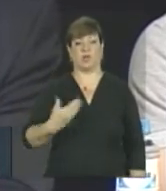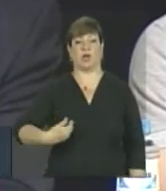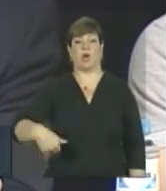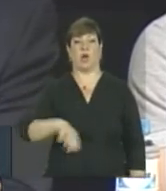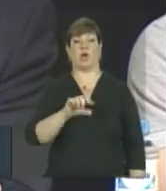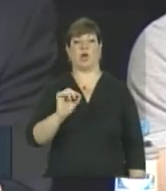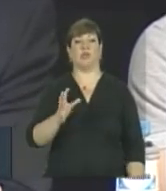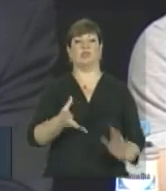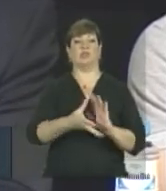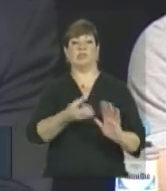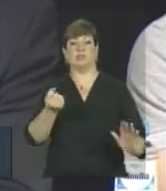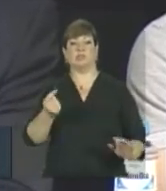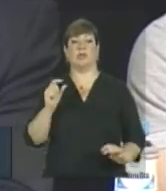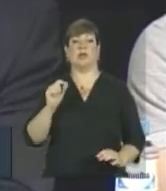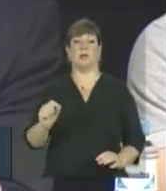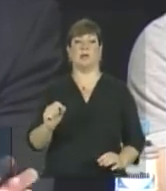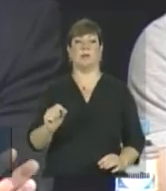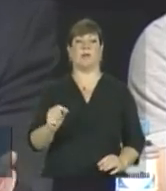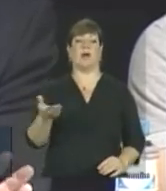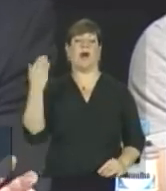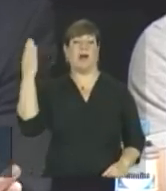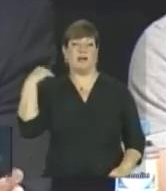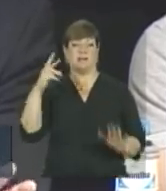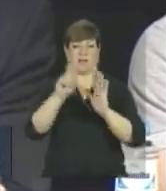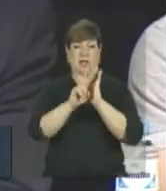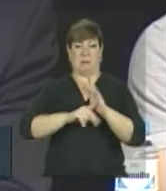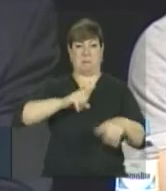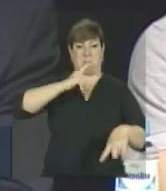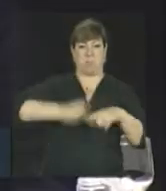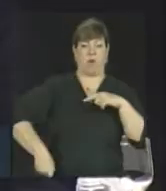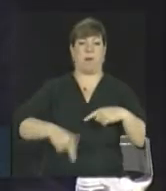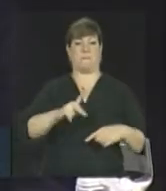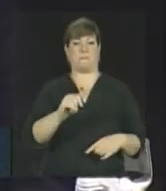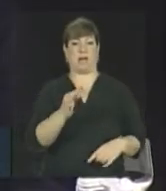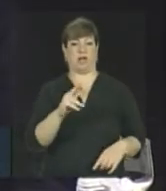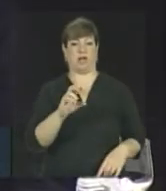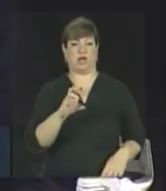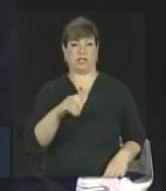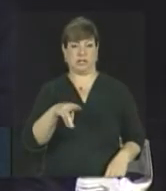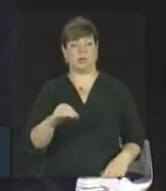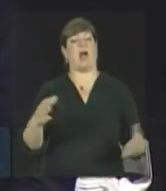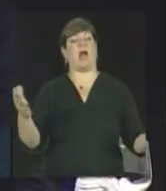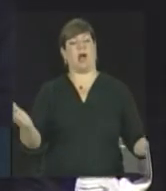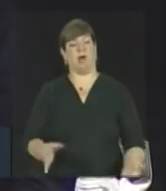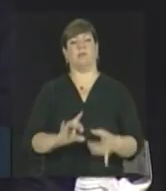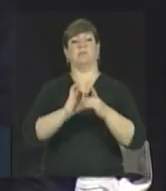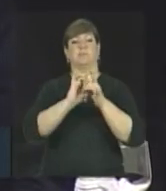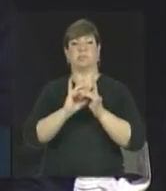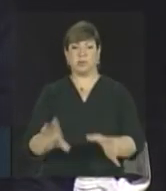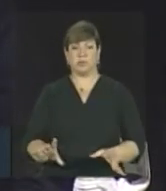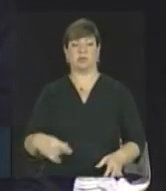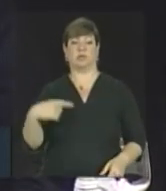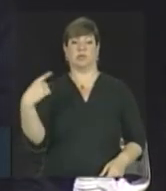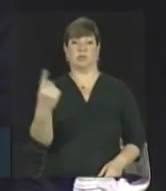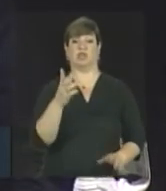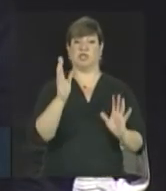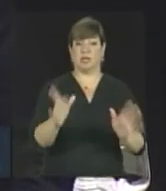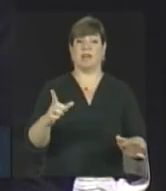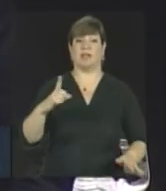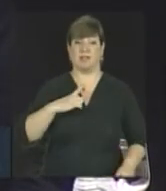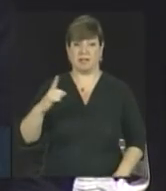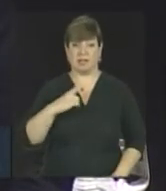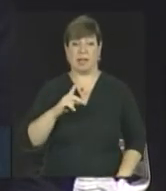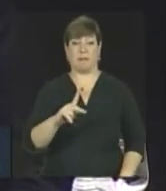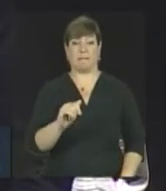restrição ao patrocínio. O programa Bolsa Atleta nasceu com essa ideia inicial de que quem já tinha um